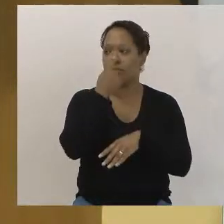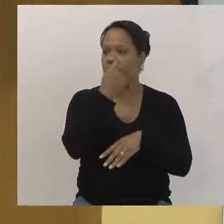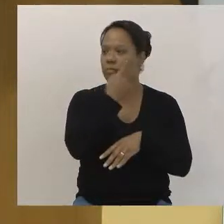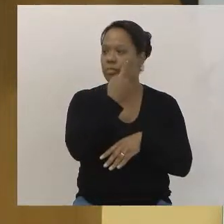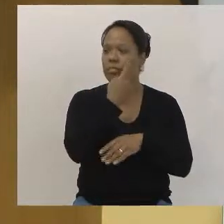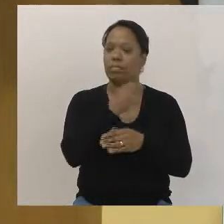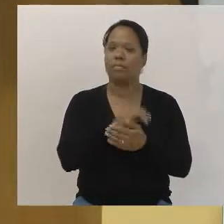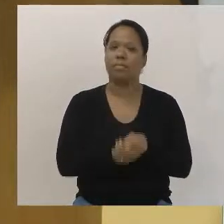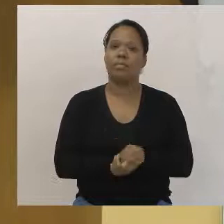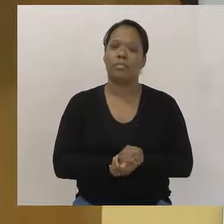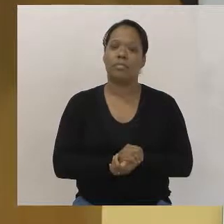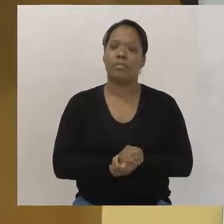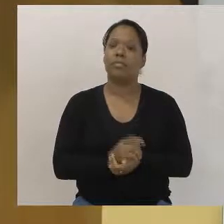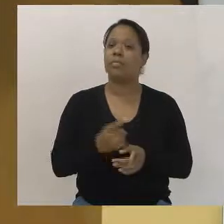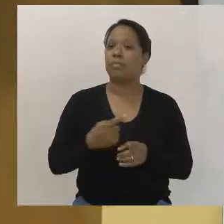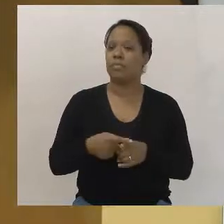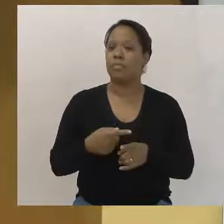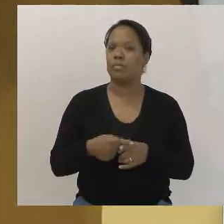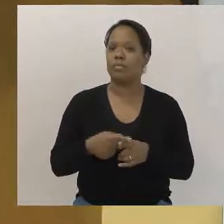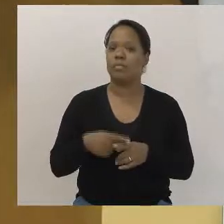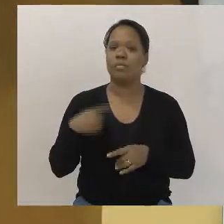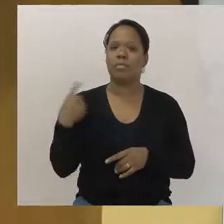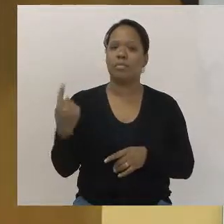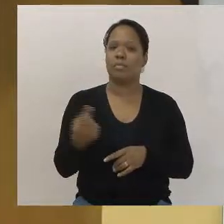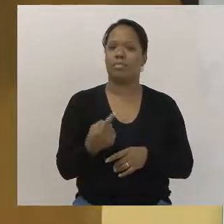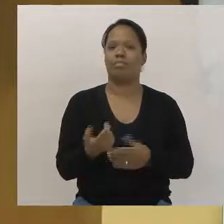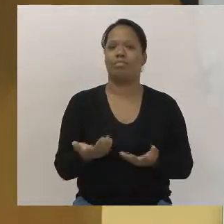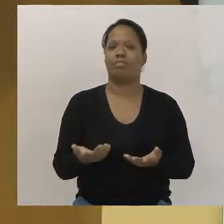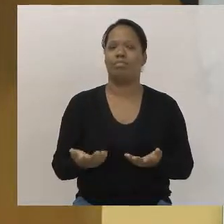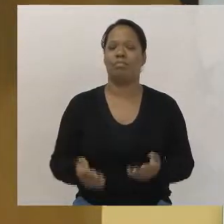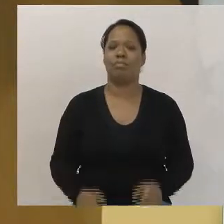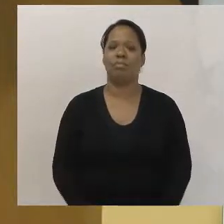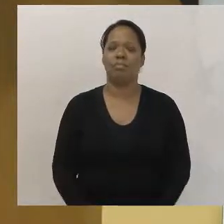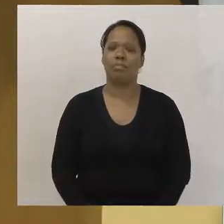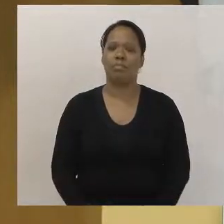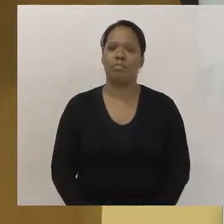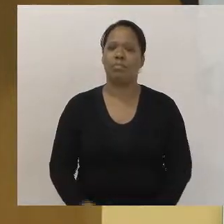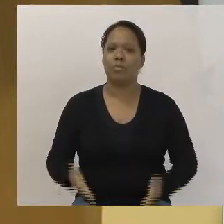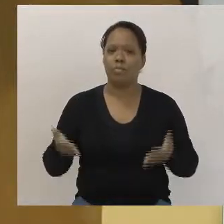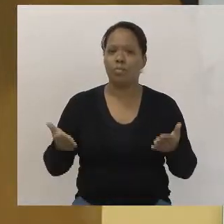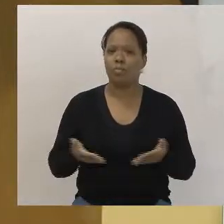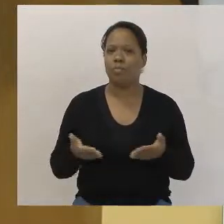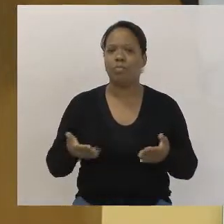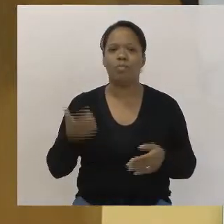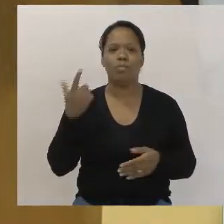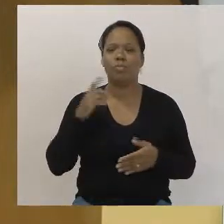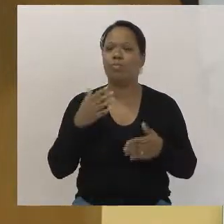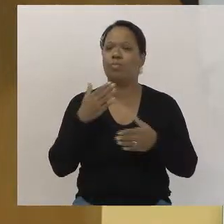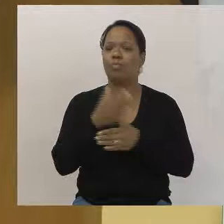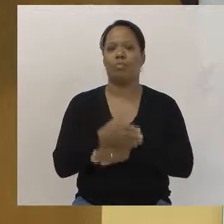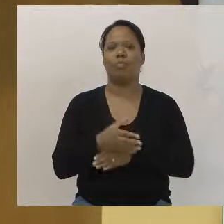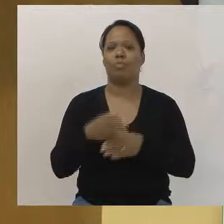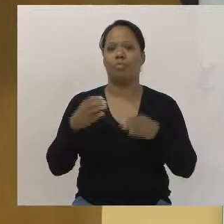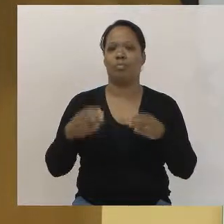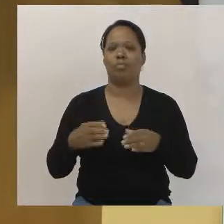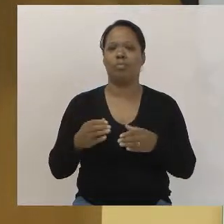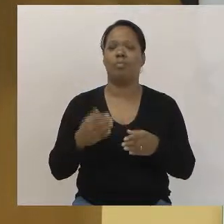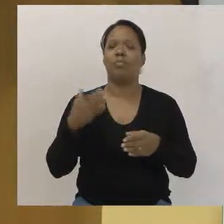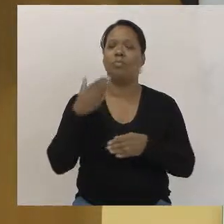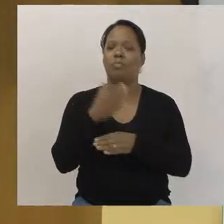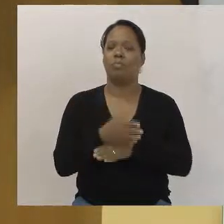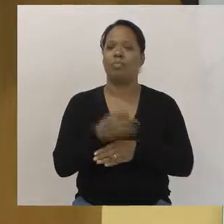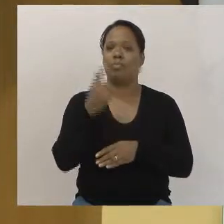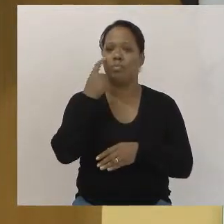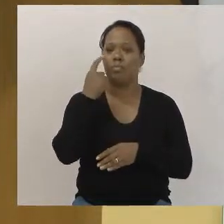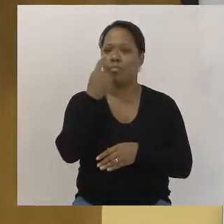distrito porque nós não tem condições hoje de entrar no parque meia lua à entrada do parque